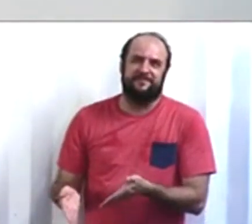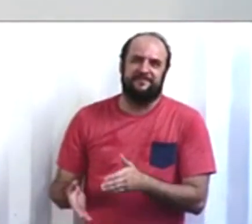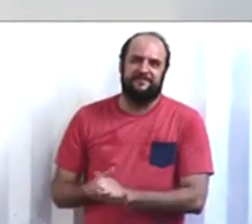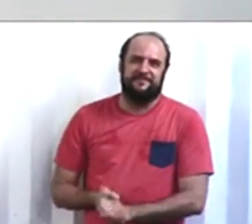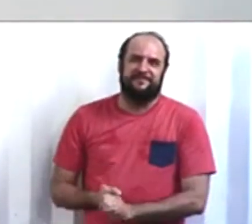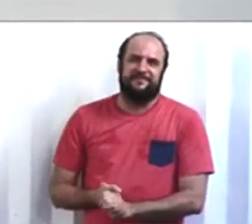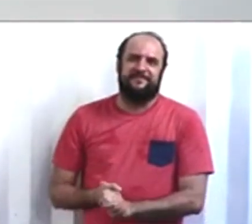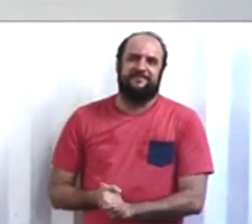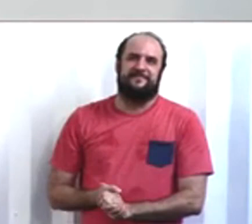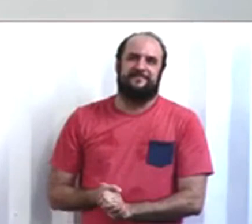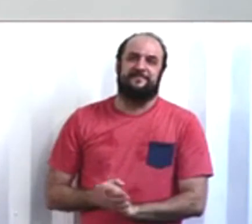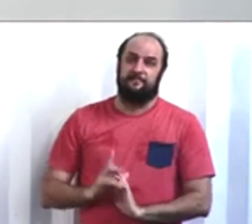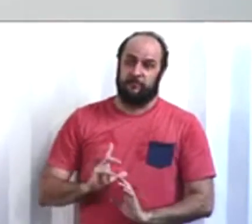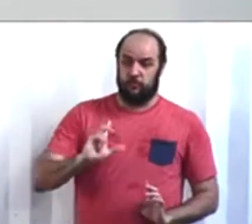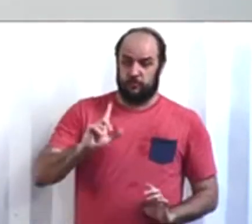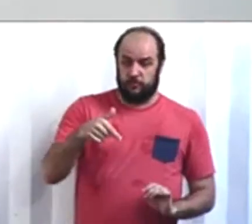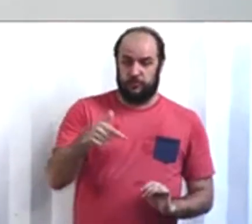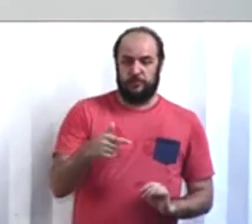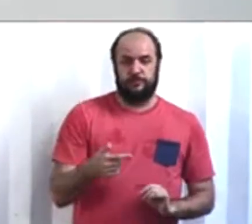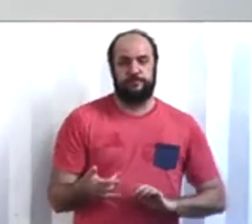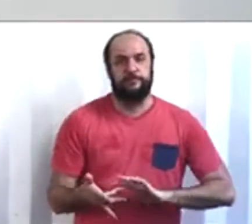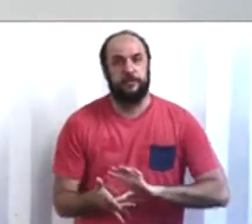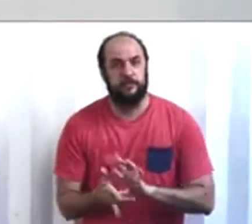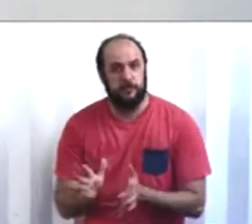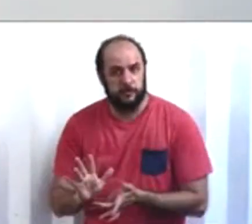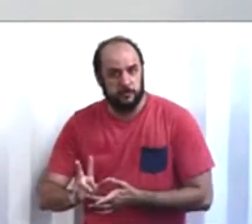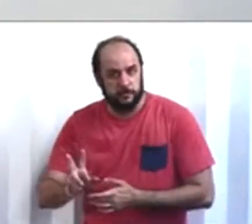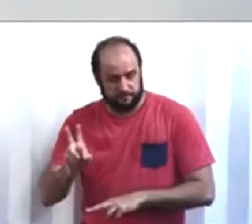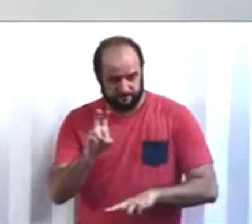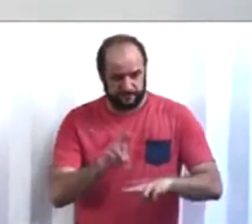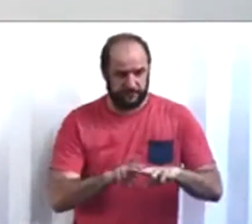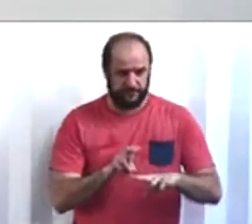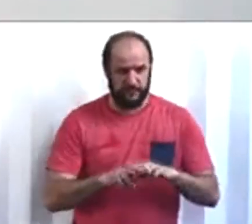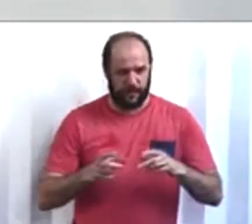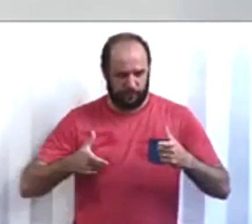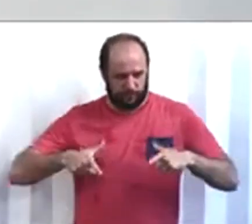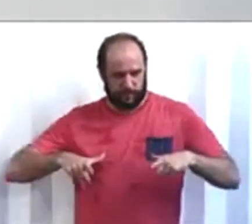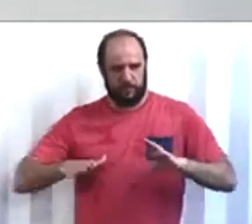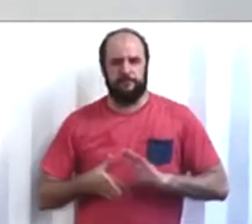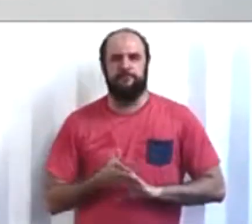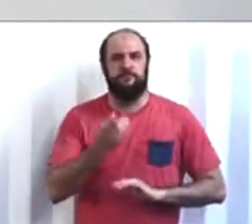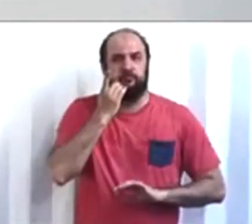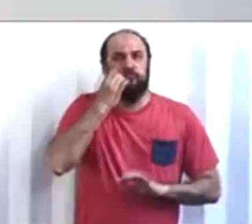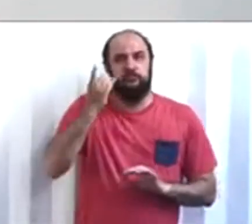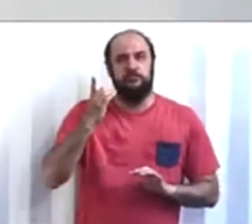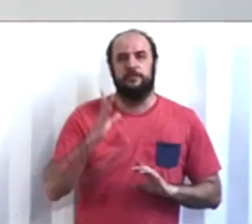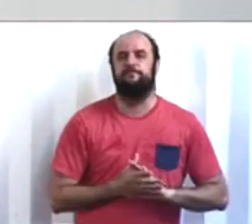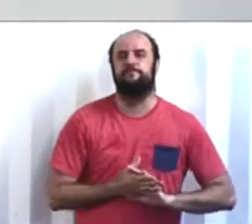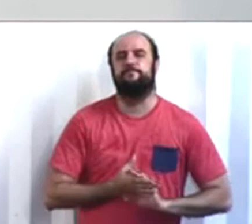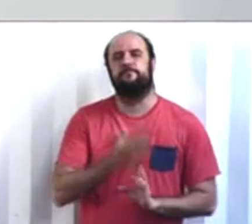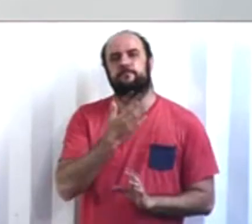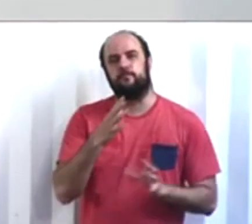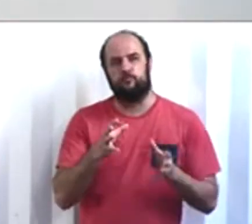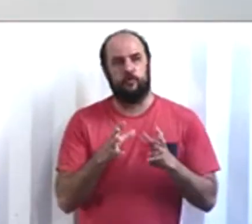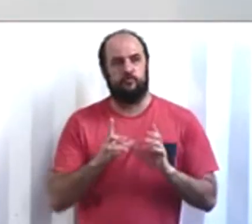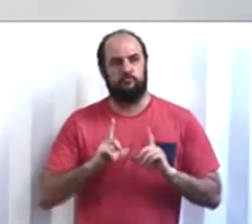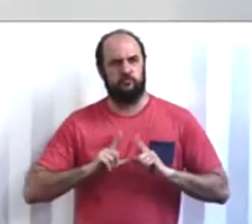Depois disso, em outro momento, Jesus se assenta em um determinado lugar, em um dia que os judeus